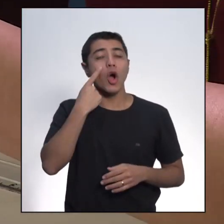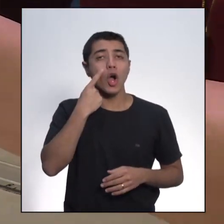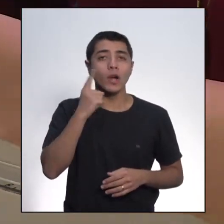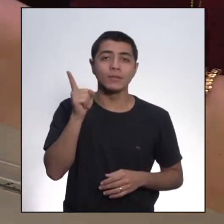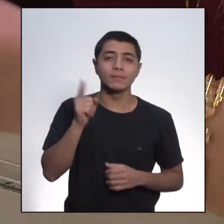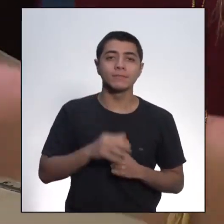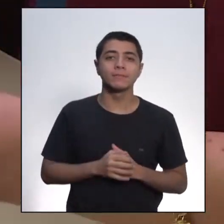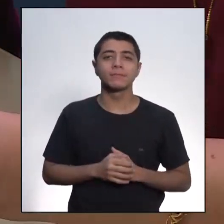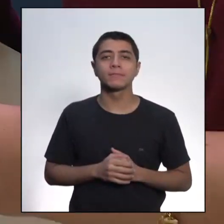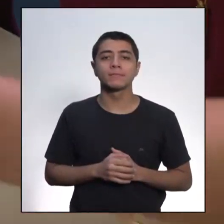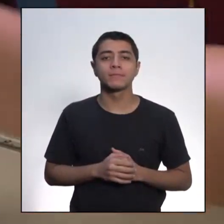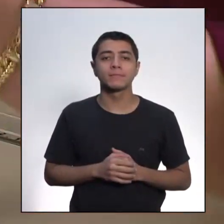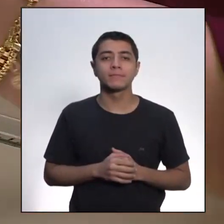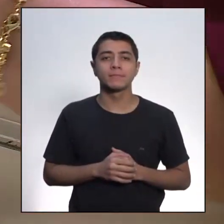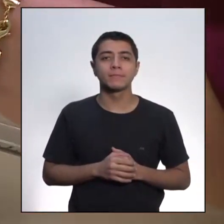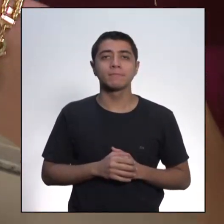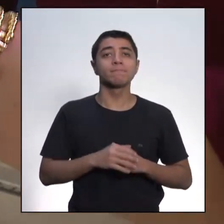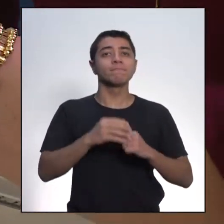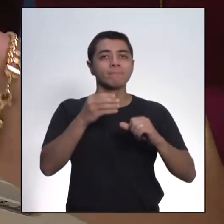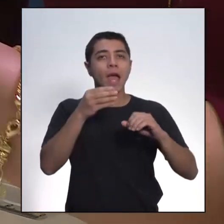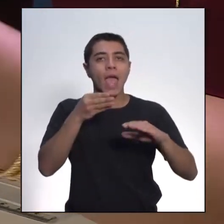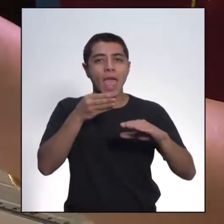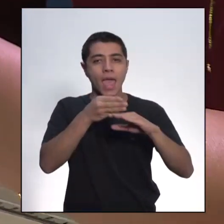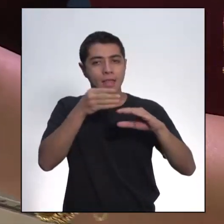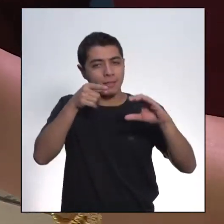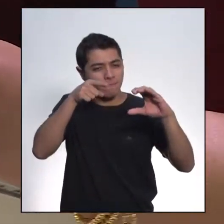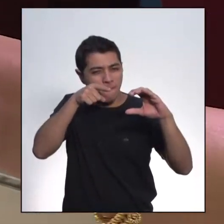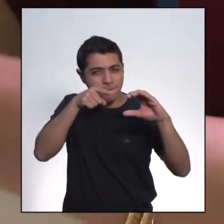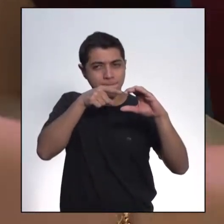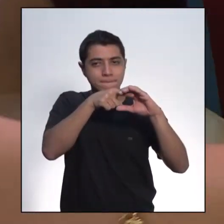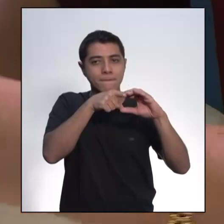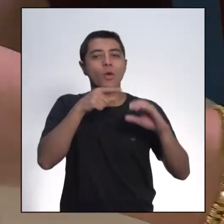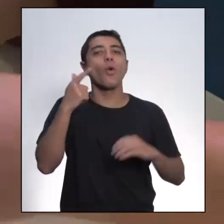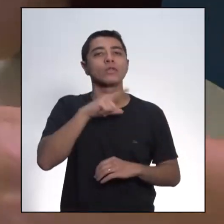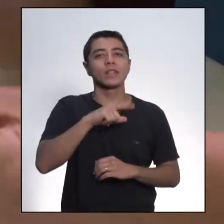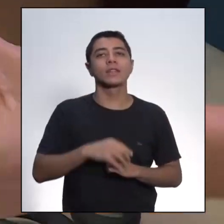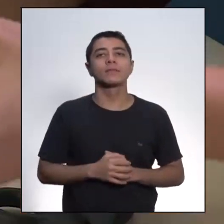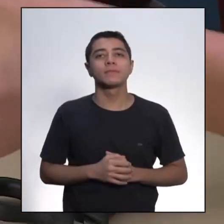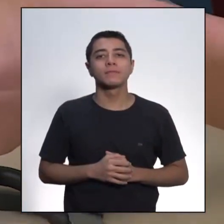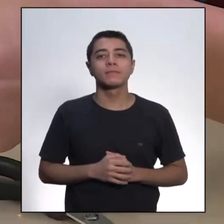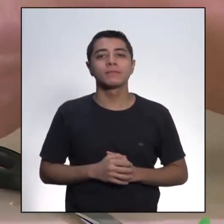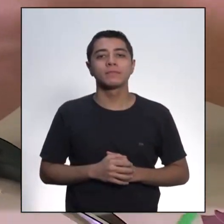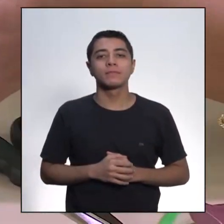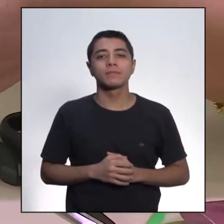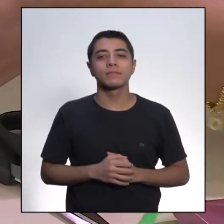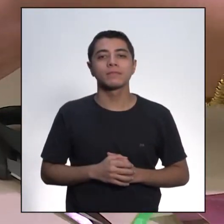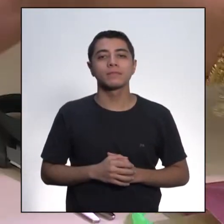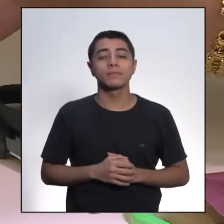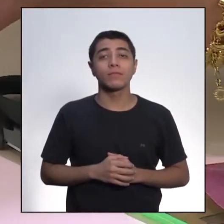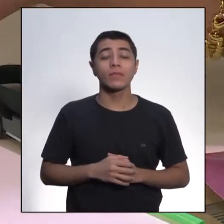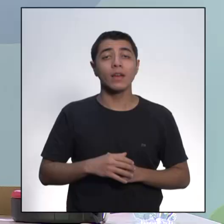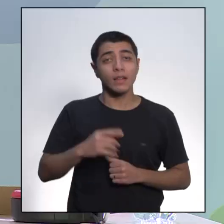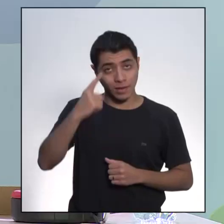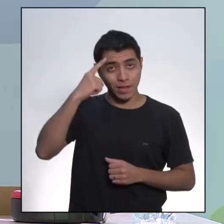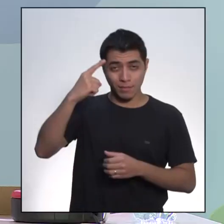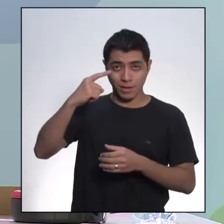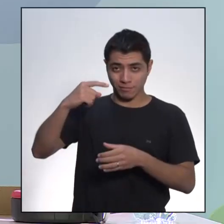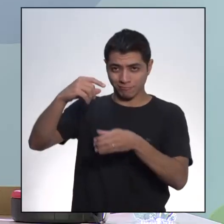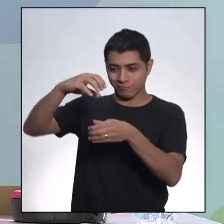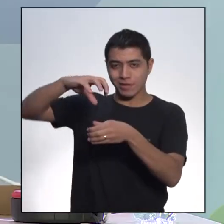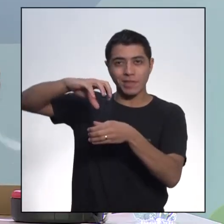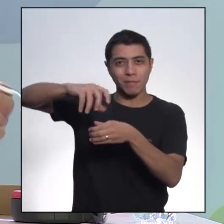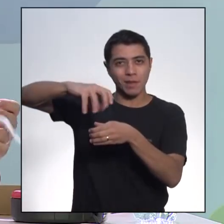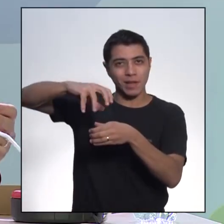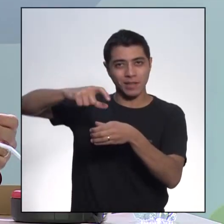Ó. O que vai acontecer? Eu vou pegar a tampinha. Toda tampinha tem mais ou menos aqui o centro dela,